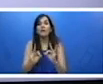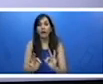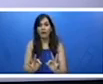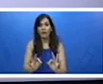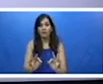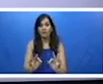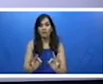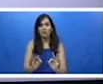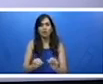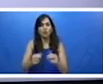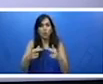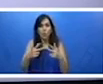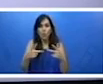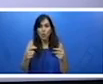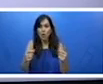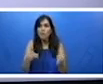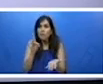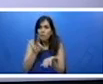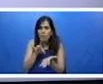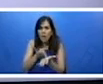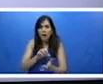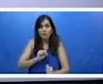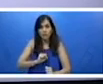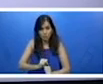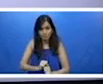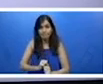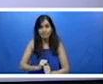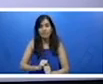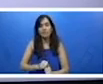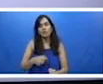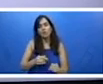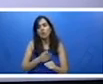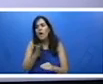aqueles argumentos sólidos, que são pautados,